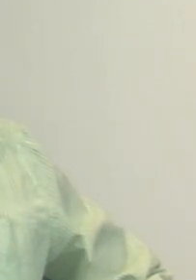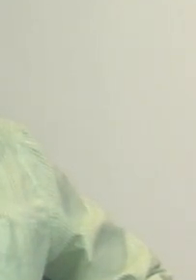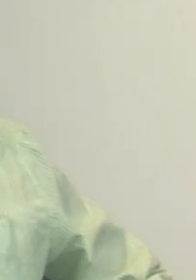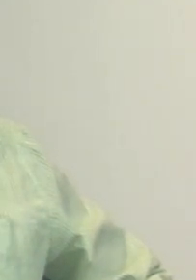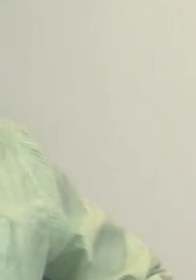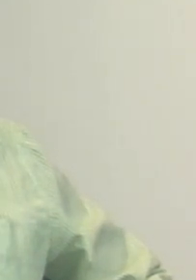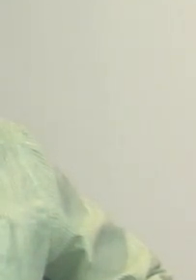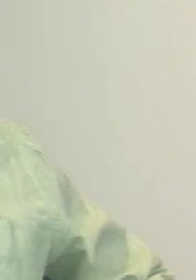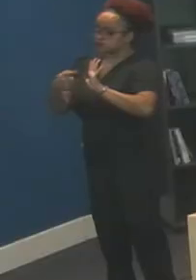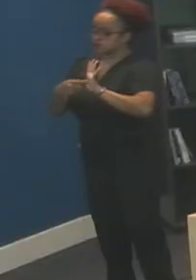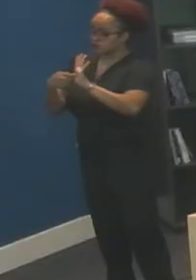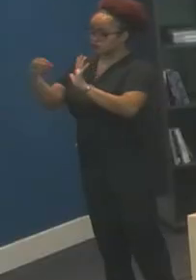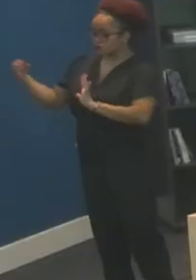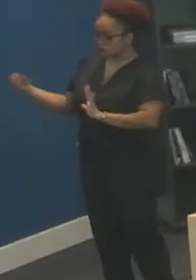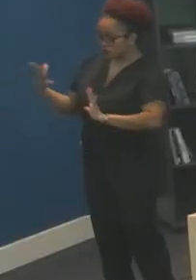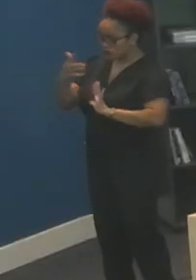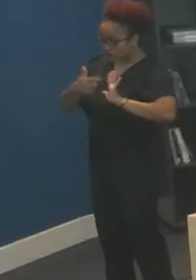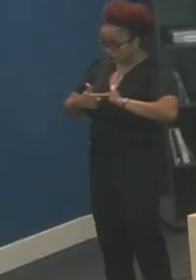nesse lançamento.